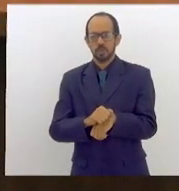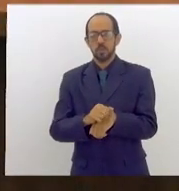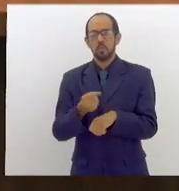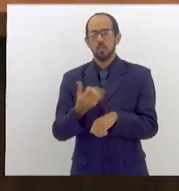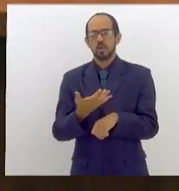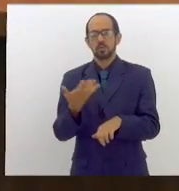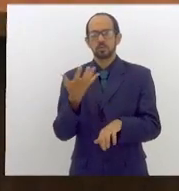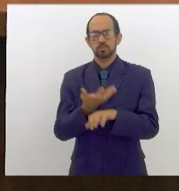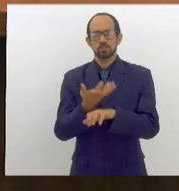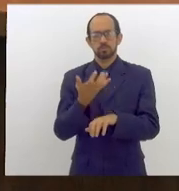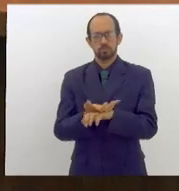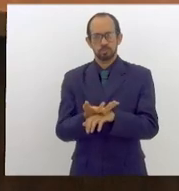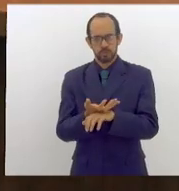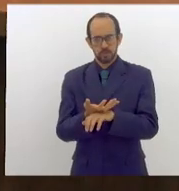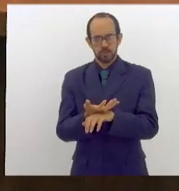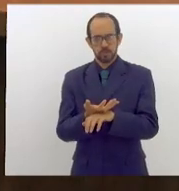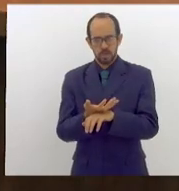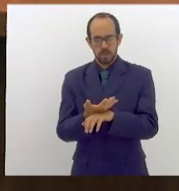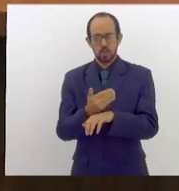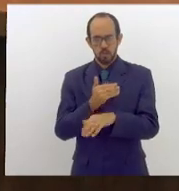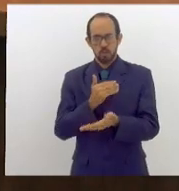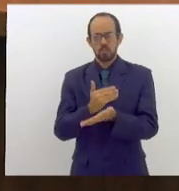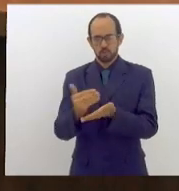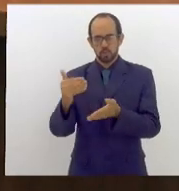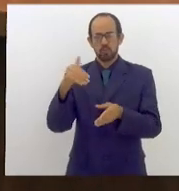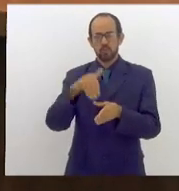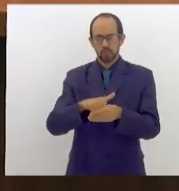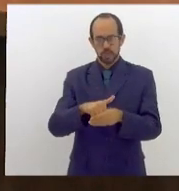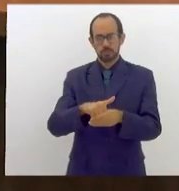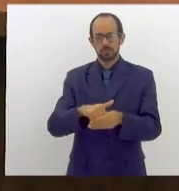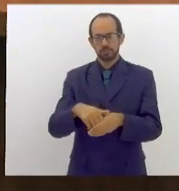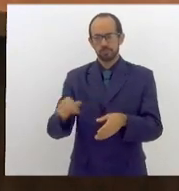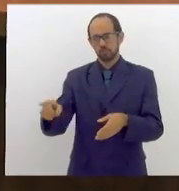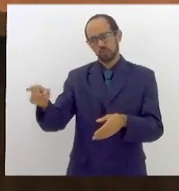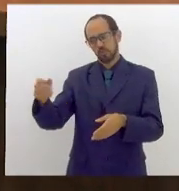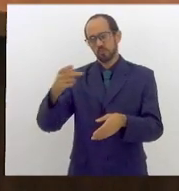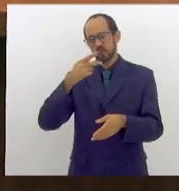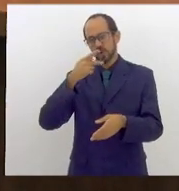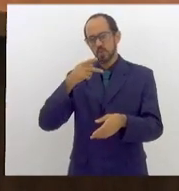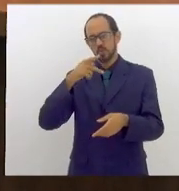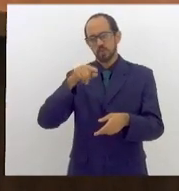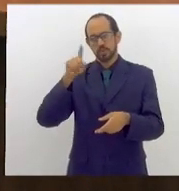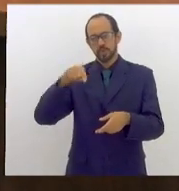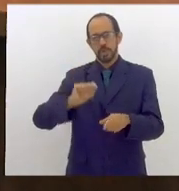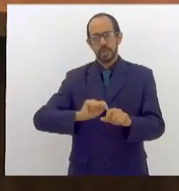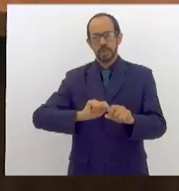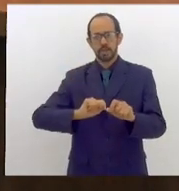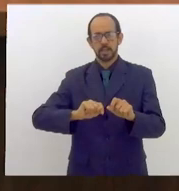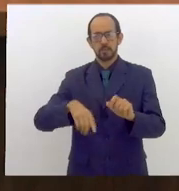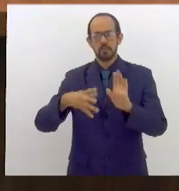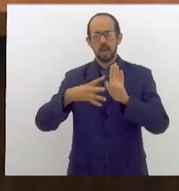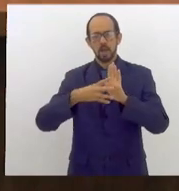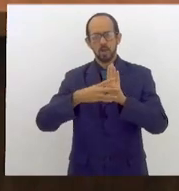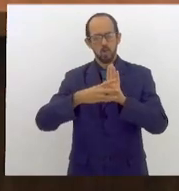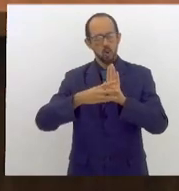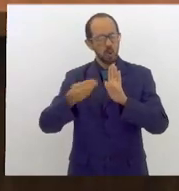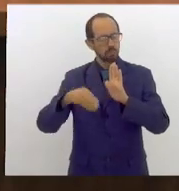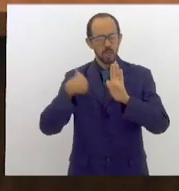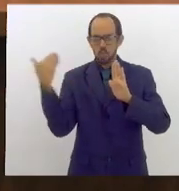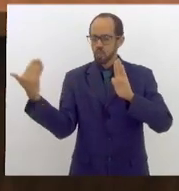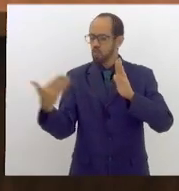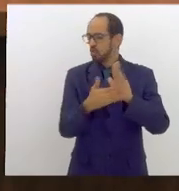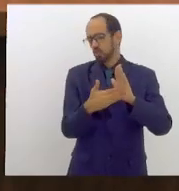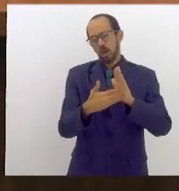Pauta fez absoluta questão de dizer que ele era cópia integral